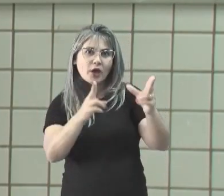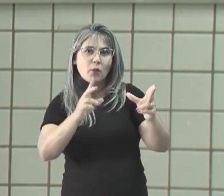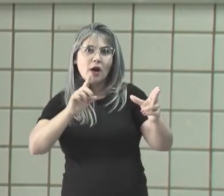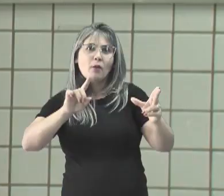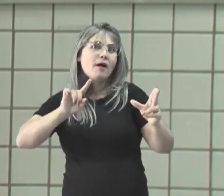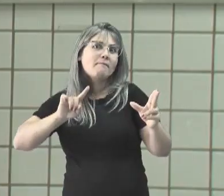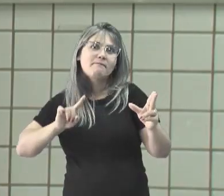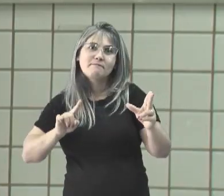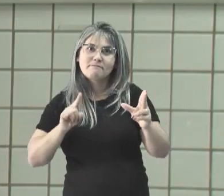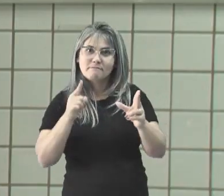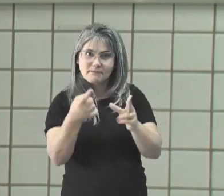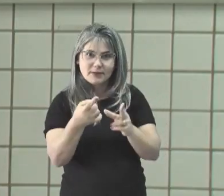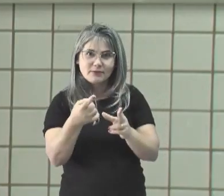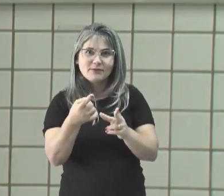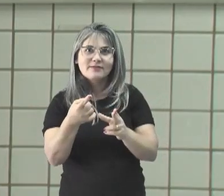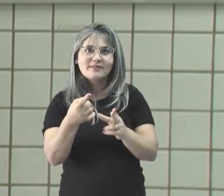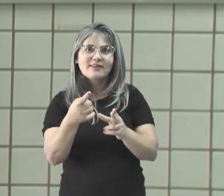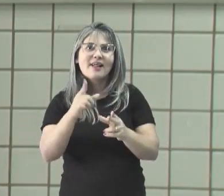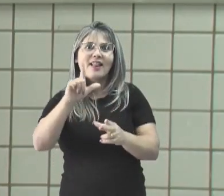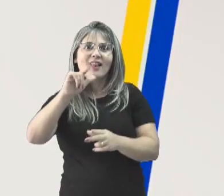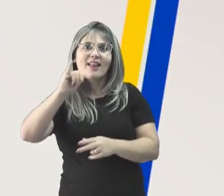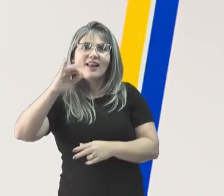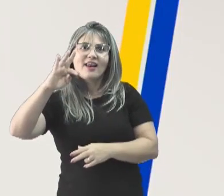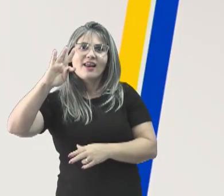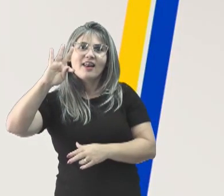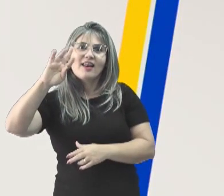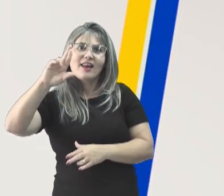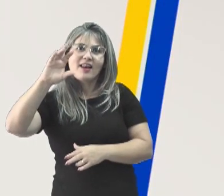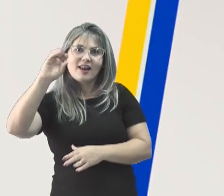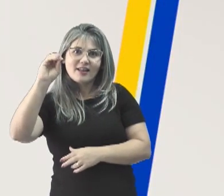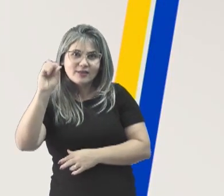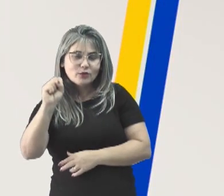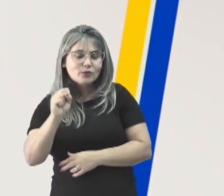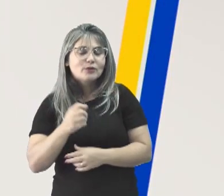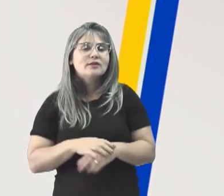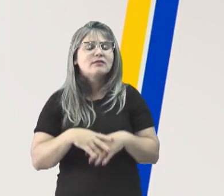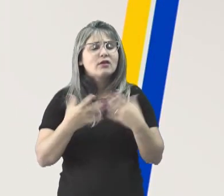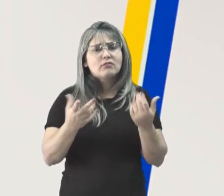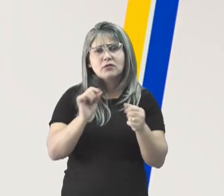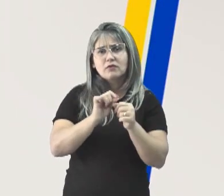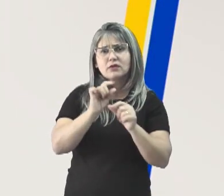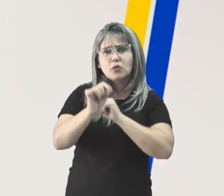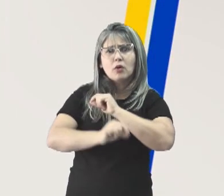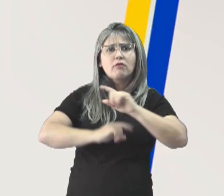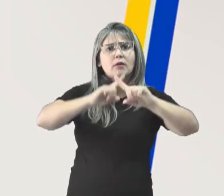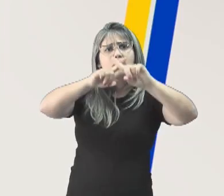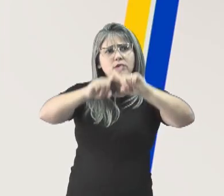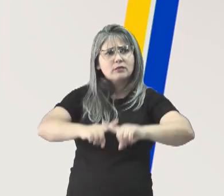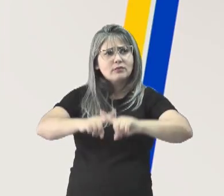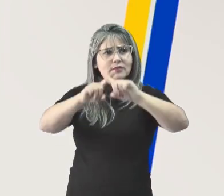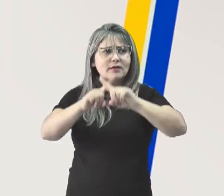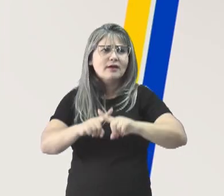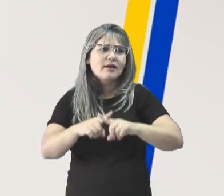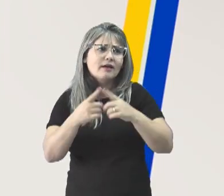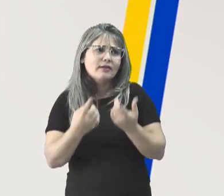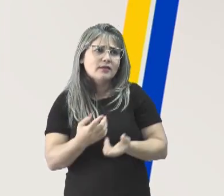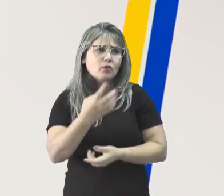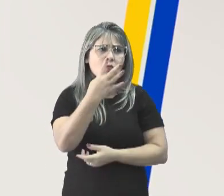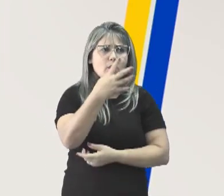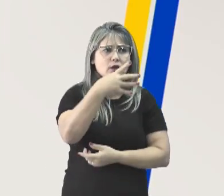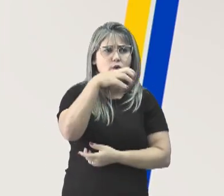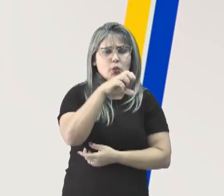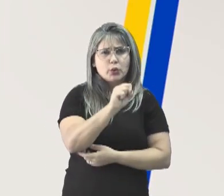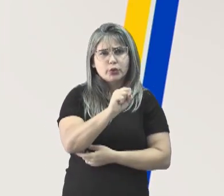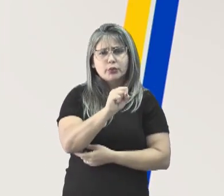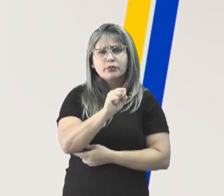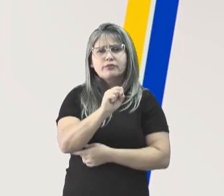pegar o 48 e multiplicar por 1.000. Então, se eu sei que 1 metro cúbico são 1.000 litros, então é só multiplicar